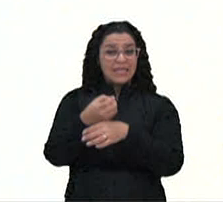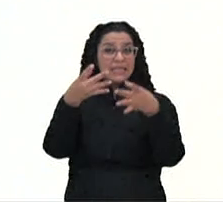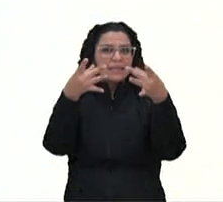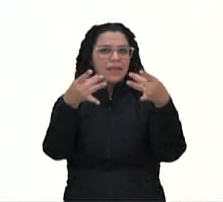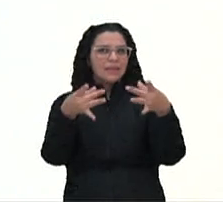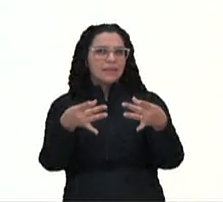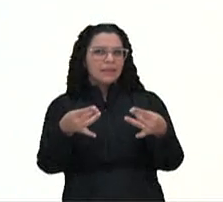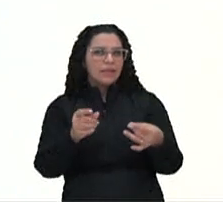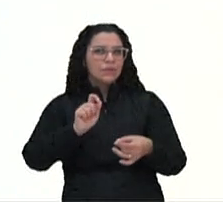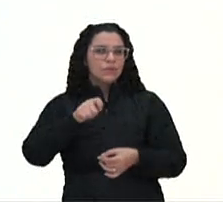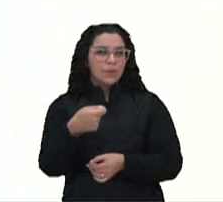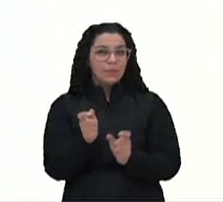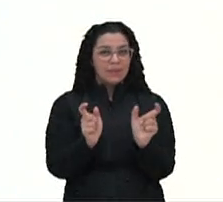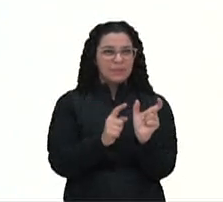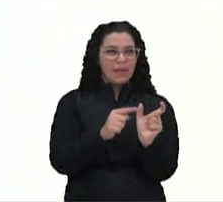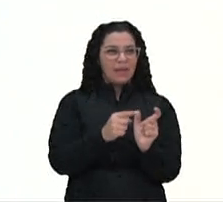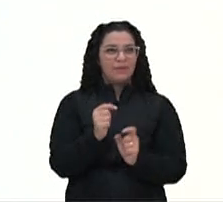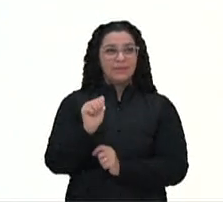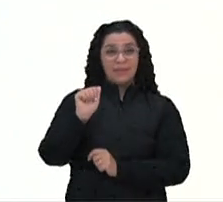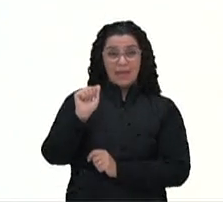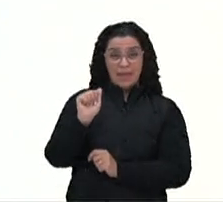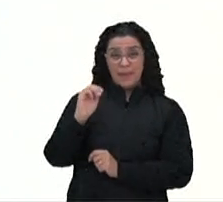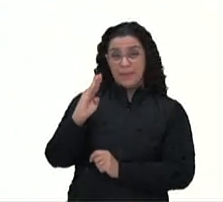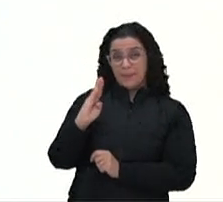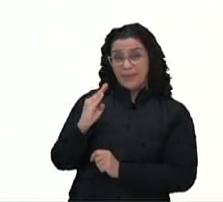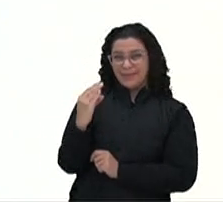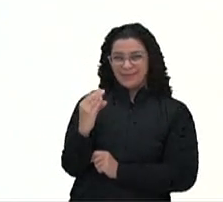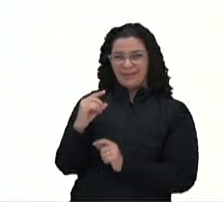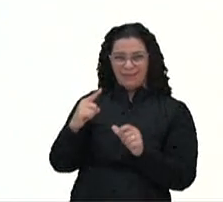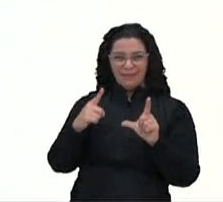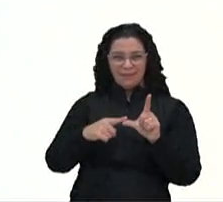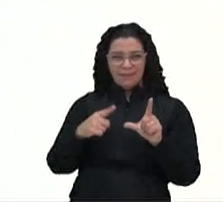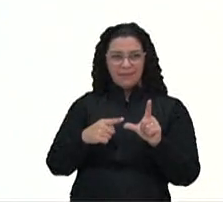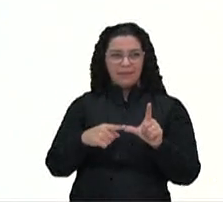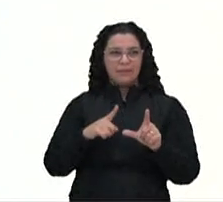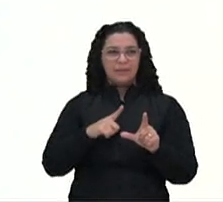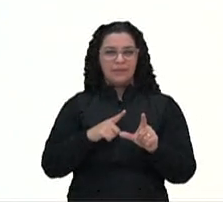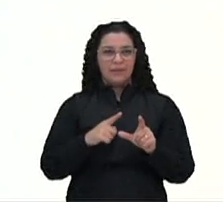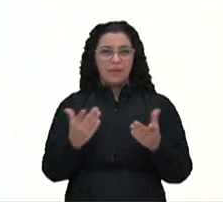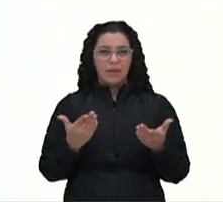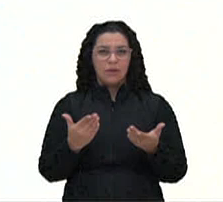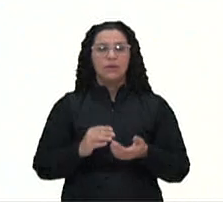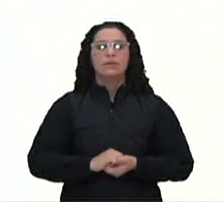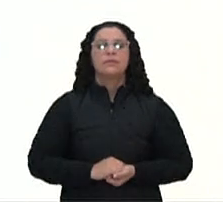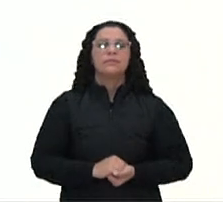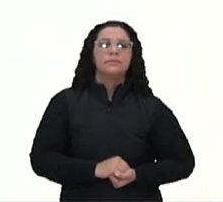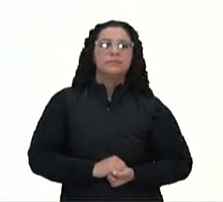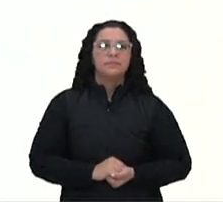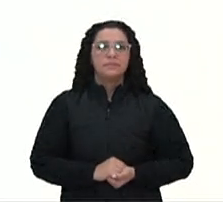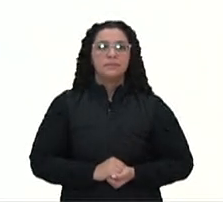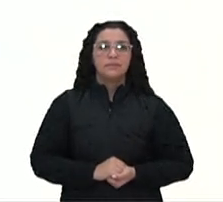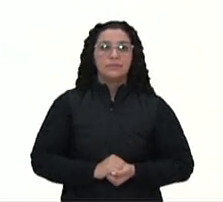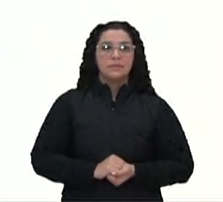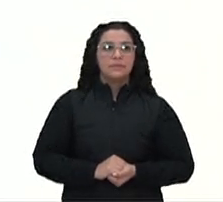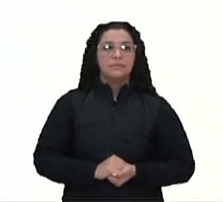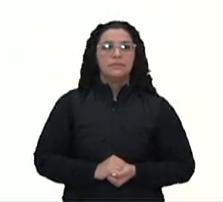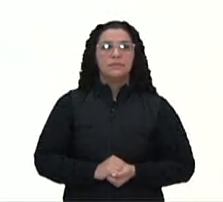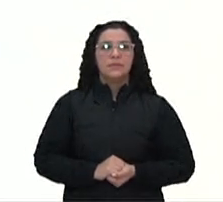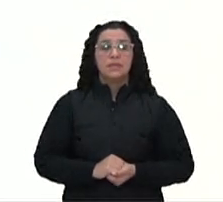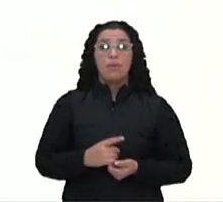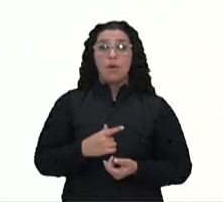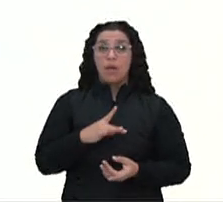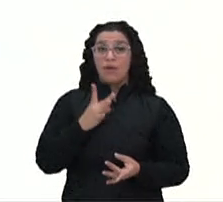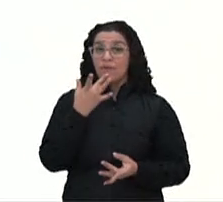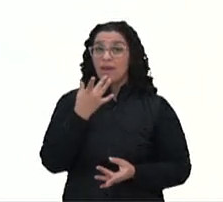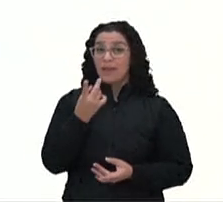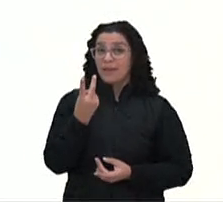palavras. Pastime, passatempo. Board game, que é jogo de tabuleiro. E sport, na linha 3. Aqui eu